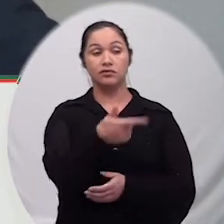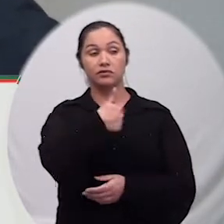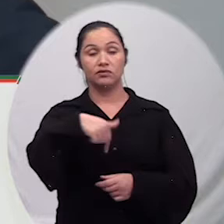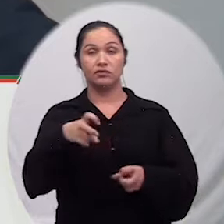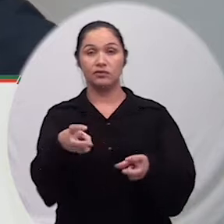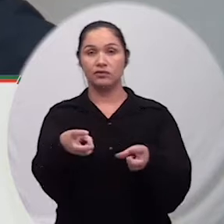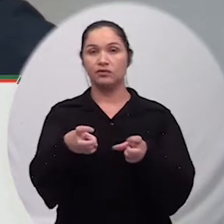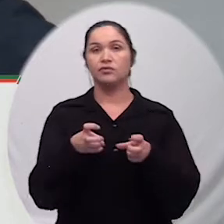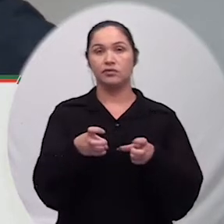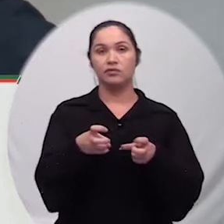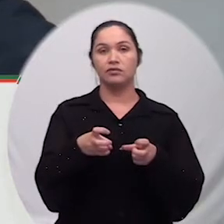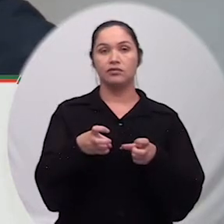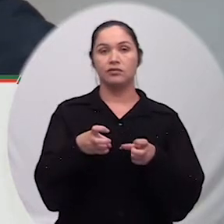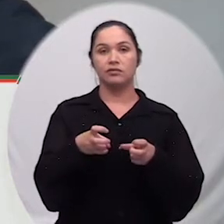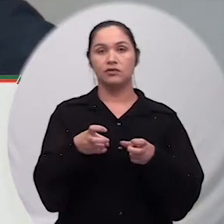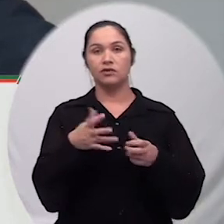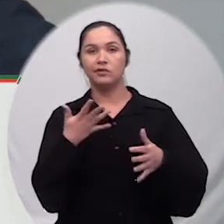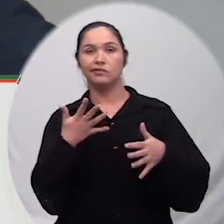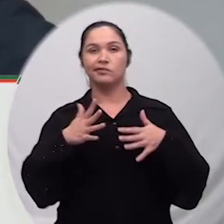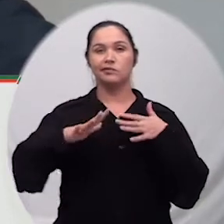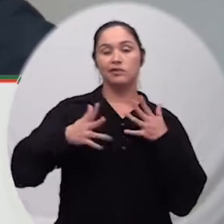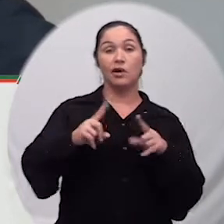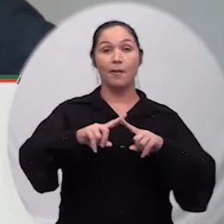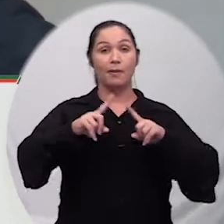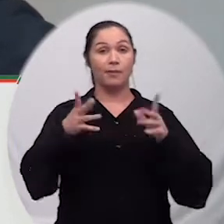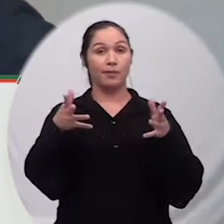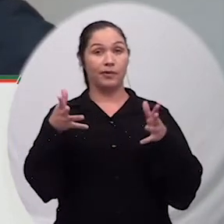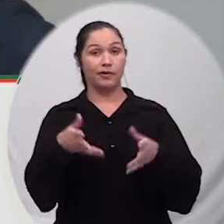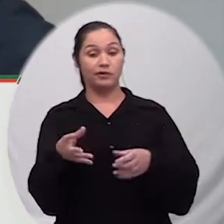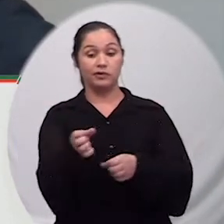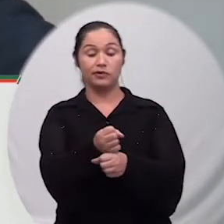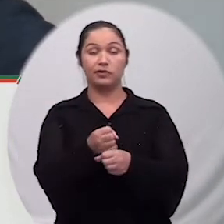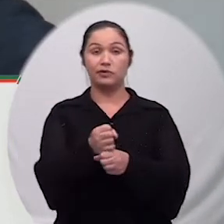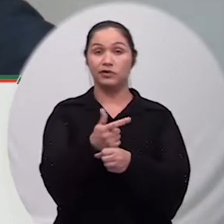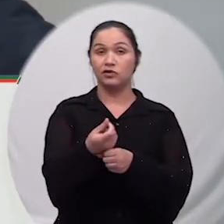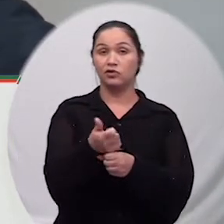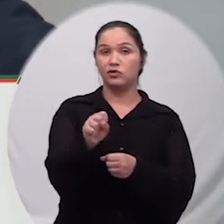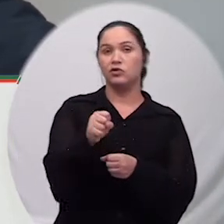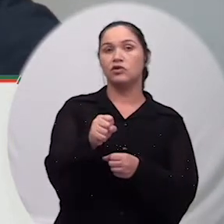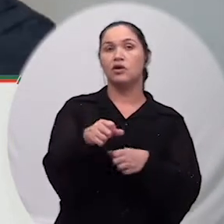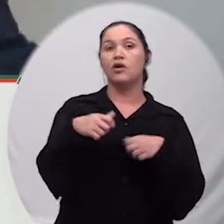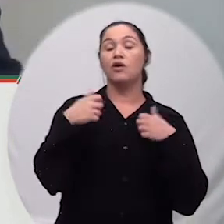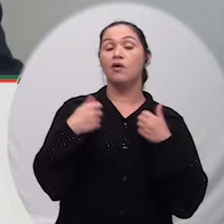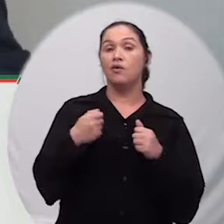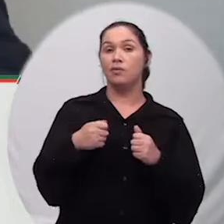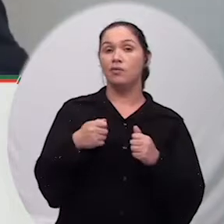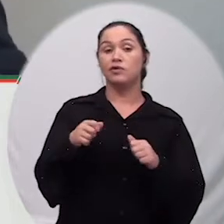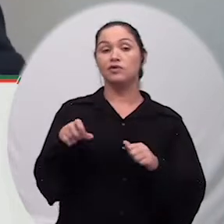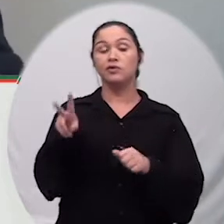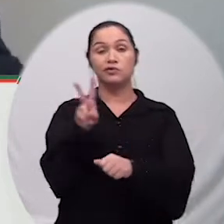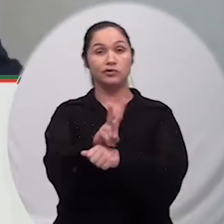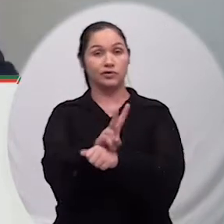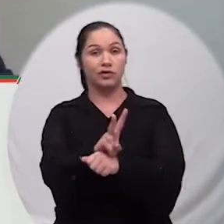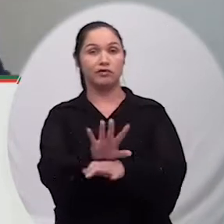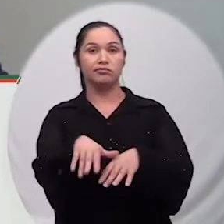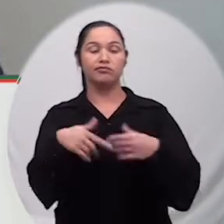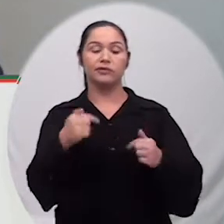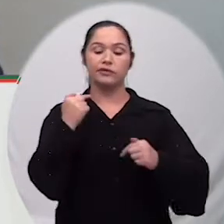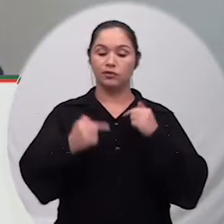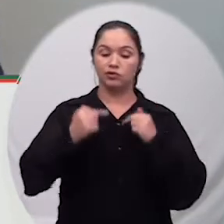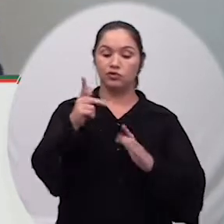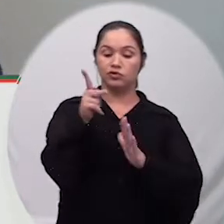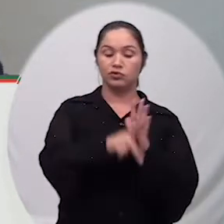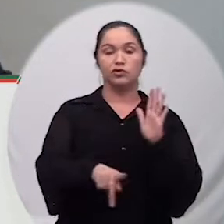em 2018 ainda não, certo? Então, estamos aqui é para isso, esse requerimento é para dar uma protegida nesse sentido, né? Então, enquanto a gente discute esse